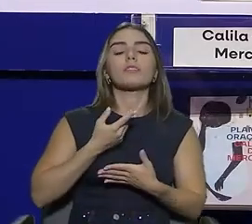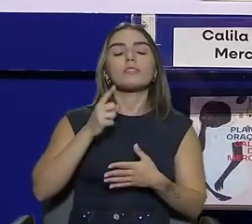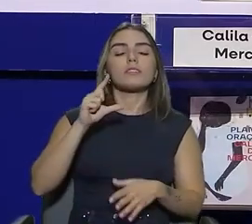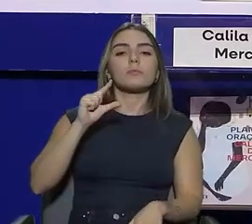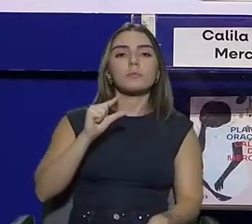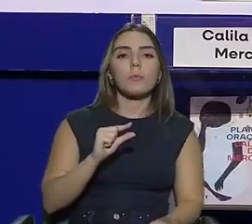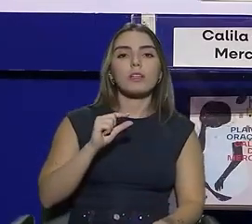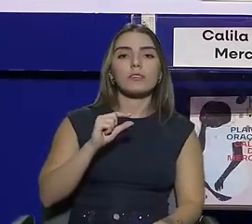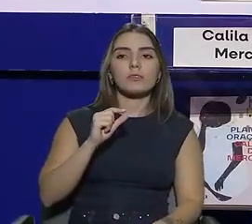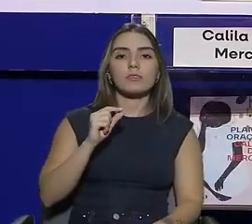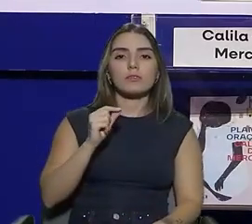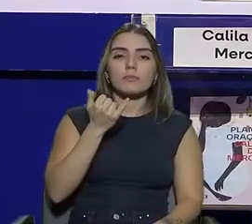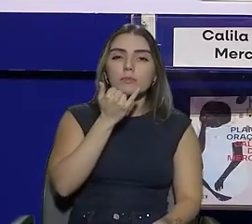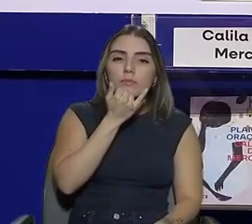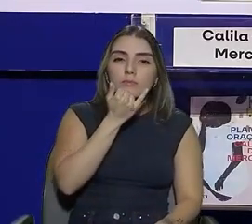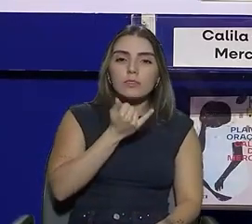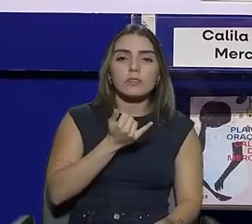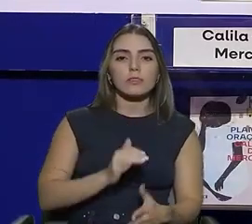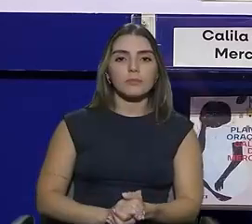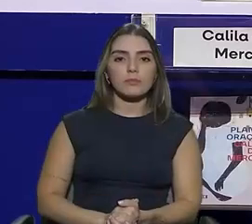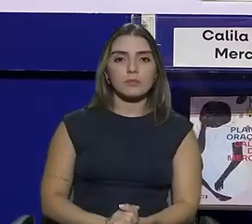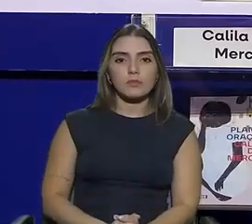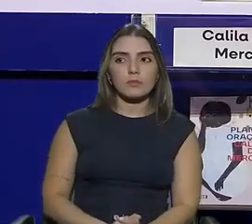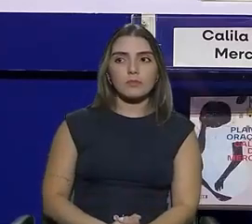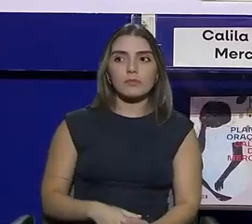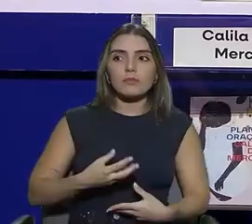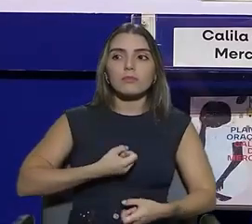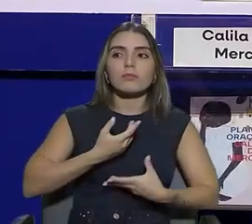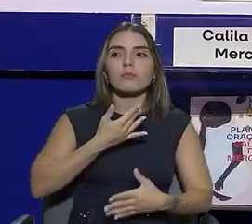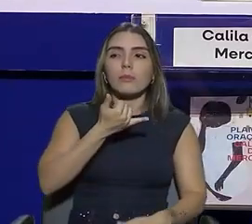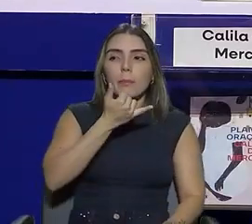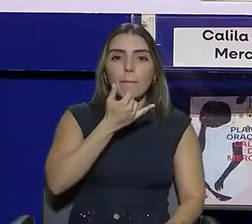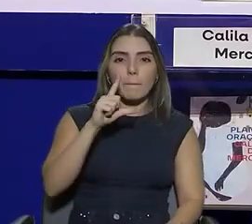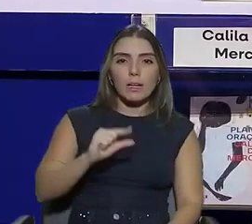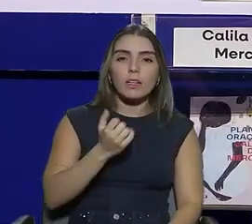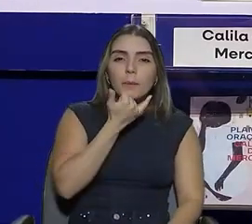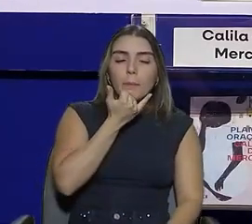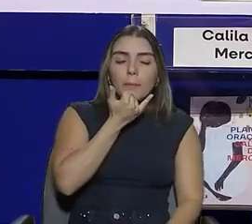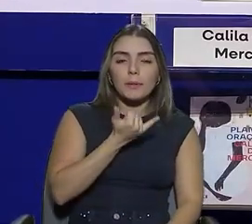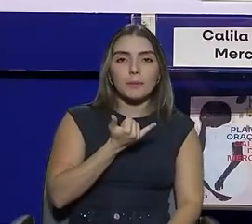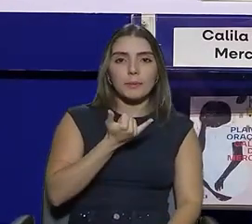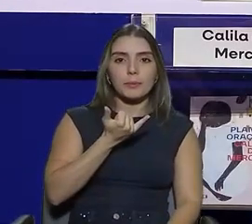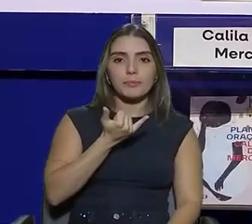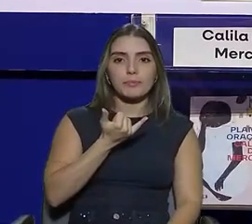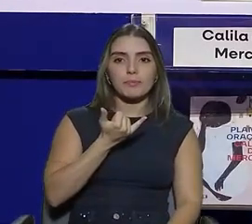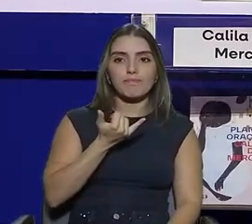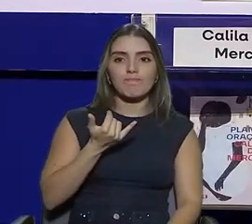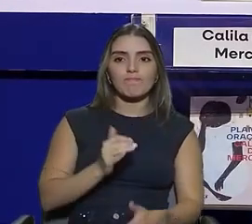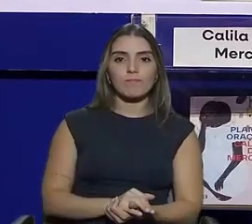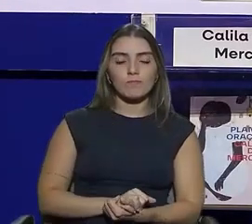outra palestra na Fliparacatu. Eu sou um poeta menor, perdoai. Caramba!